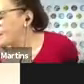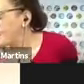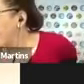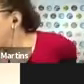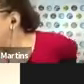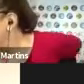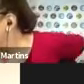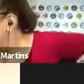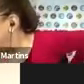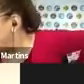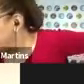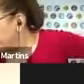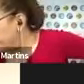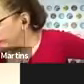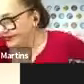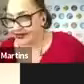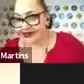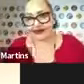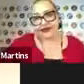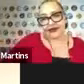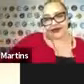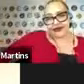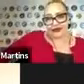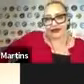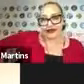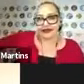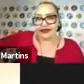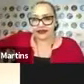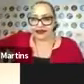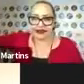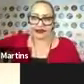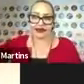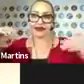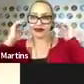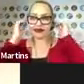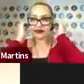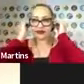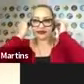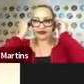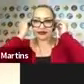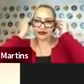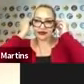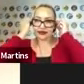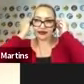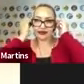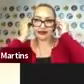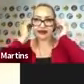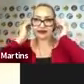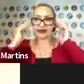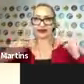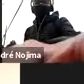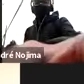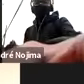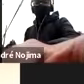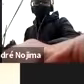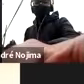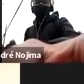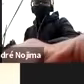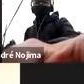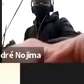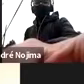começamos a ter dificuldades com tudo mesmo. A comida já não é da melhor qualidade que se era